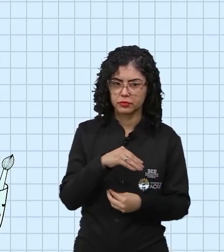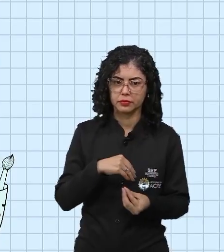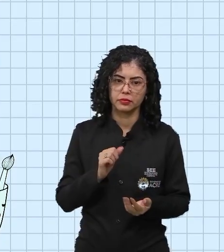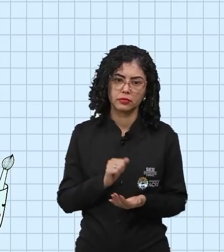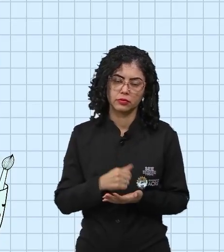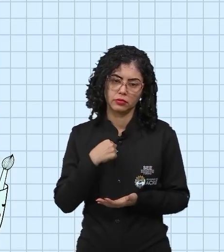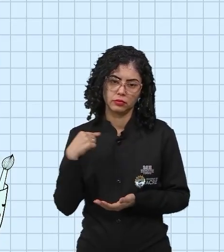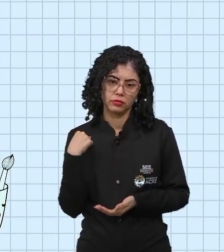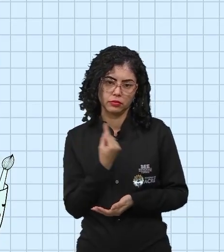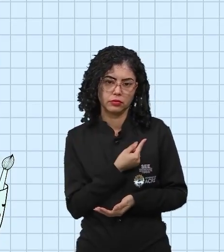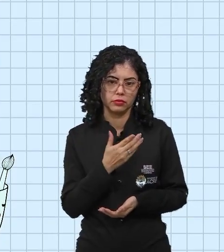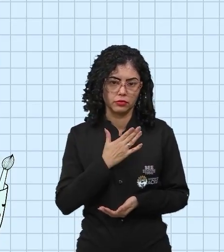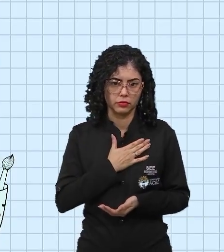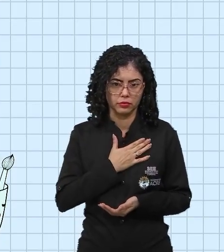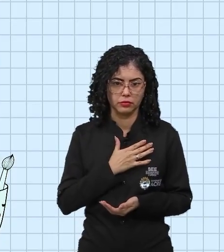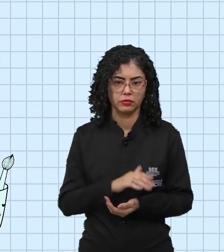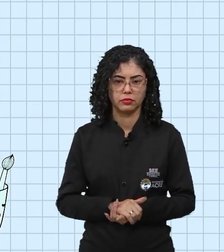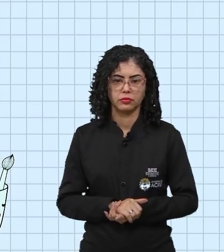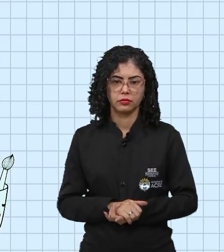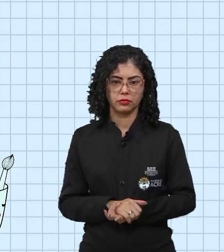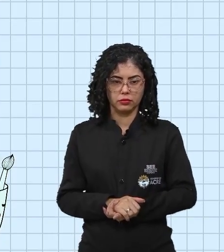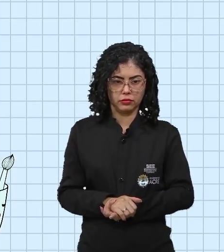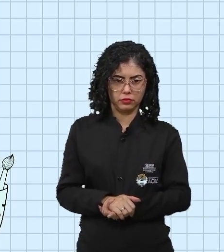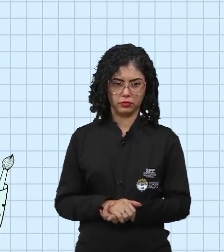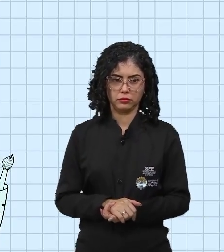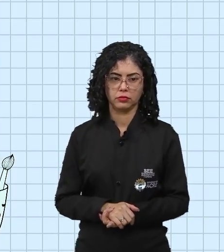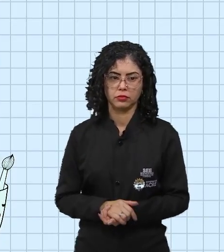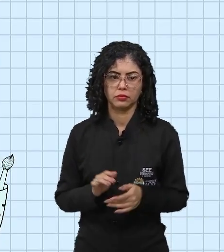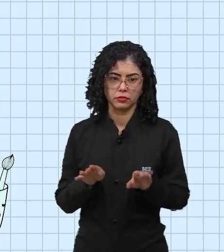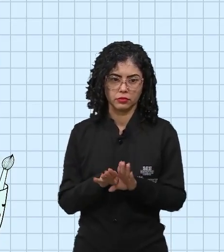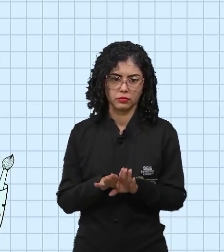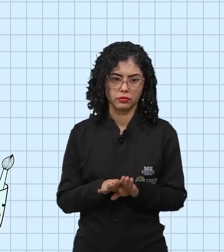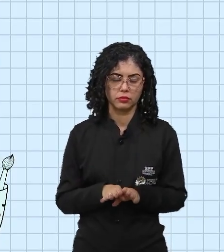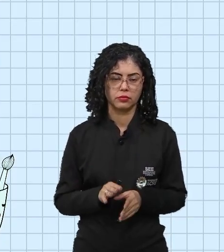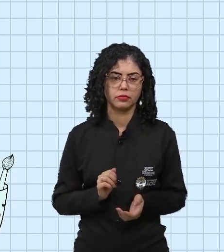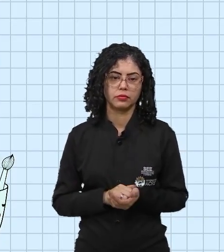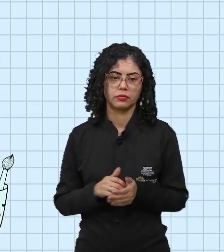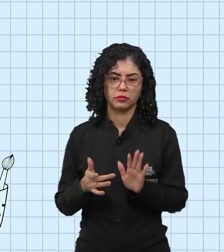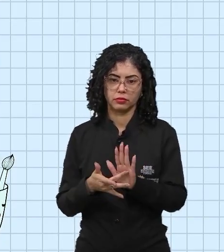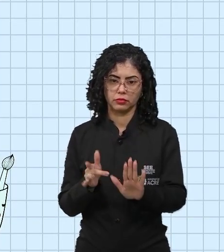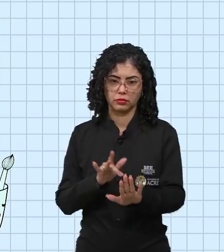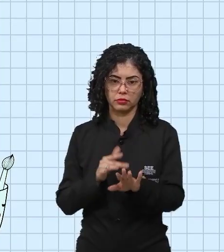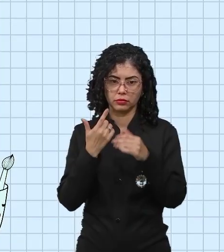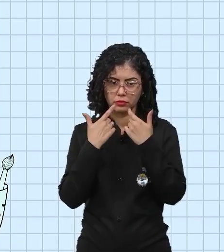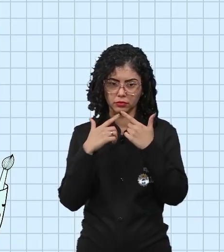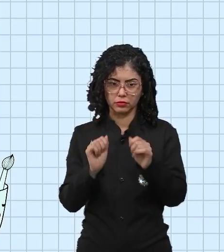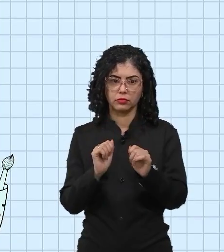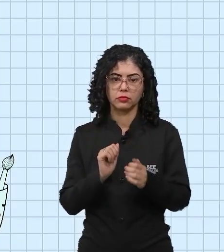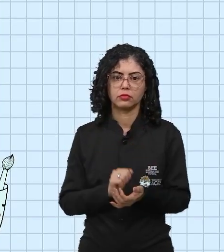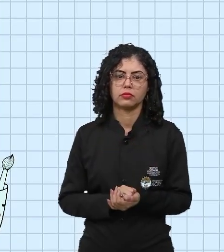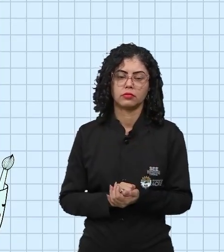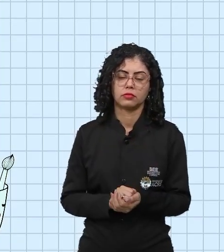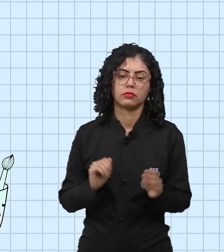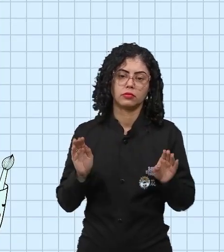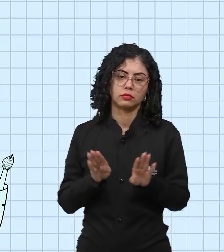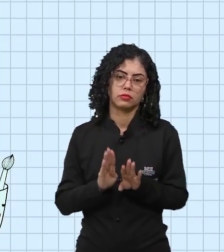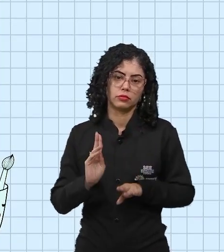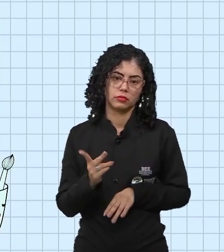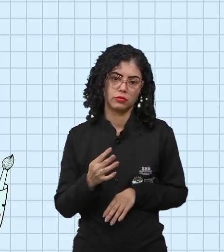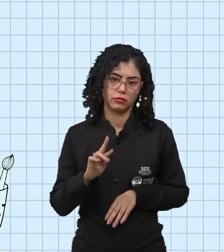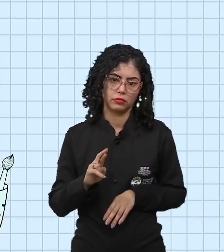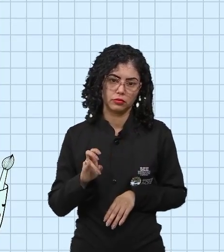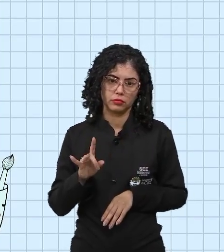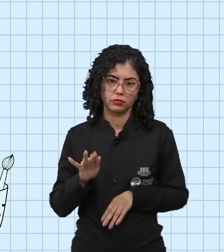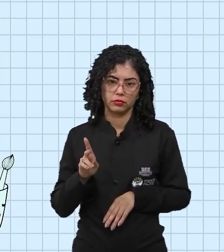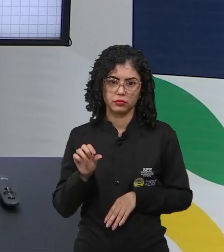envolvimento. Eu, nós, meu. E nós também temos as figuras de linguagem, como metáforas e